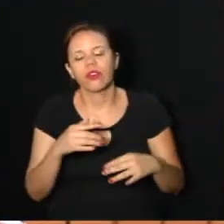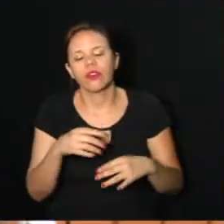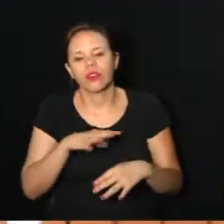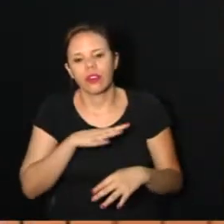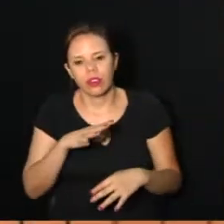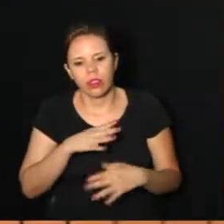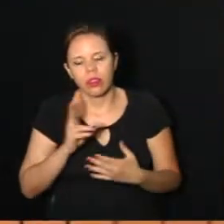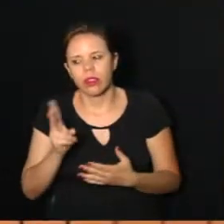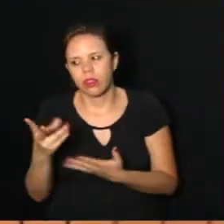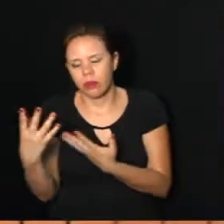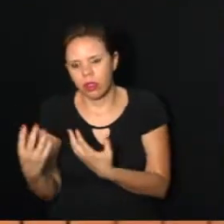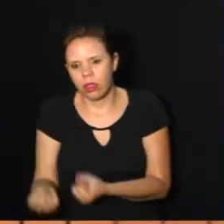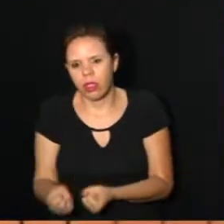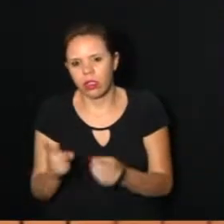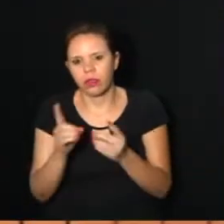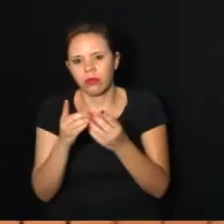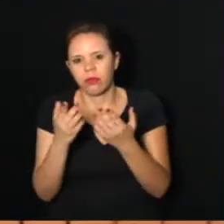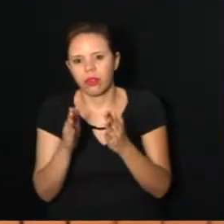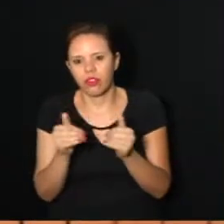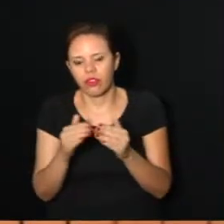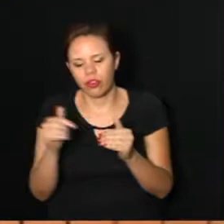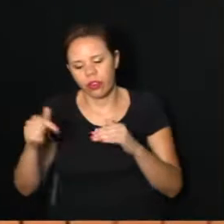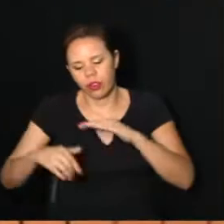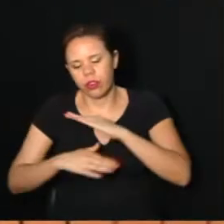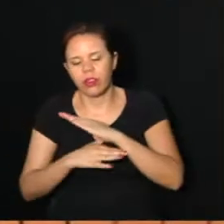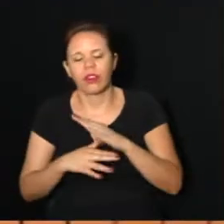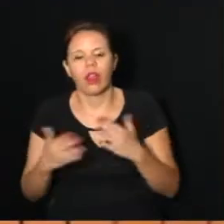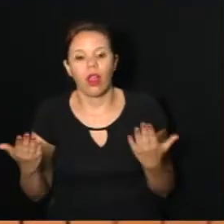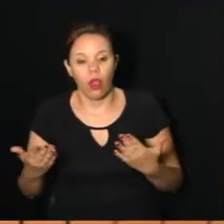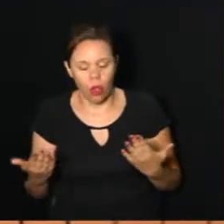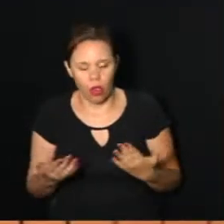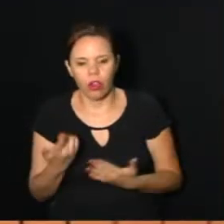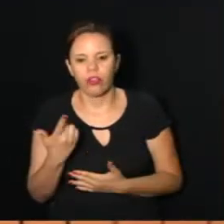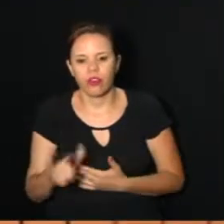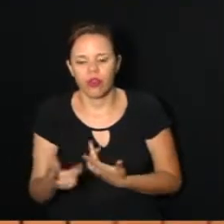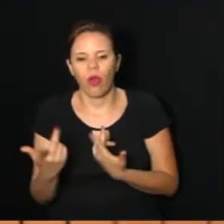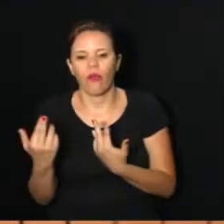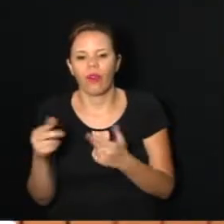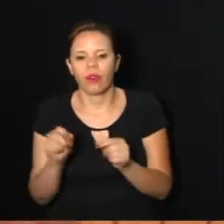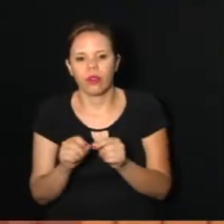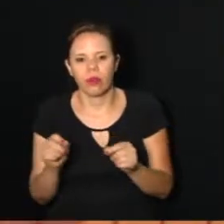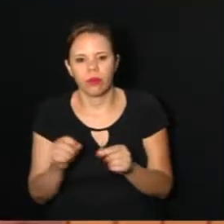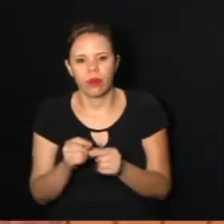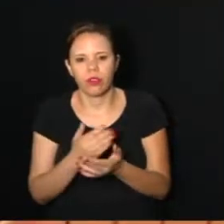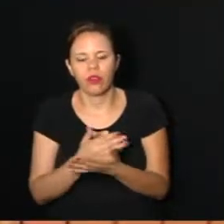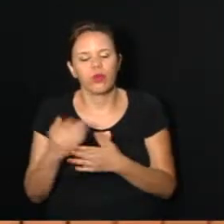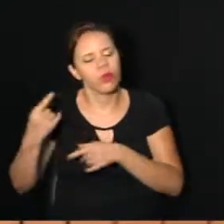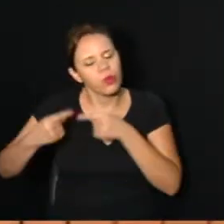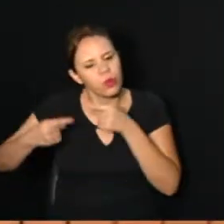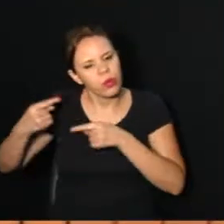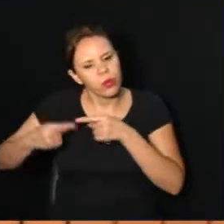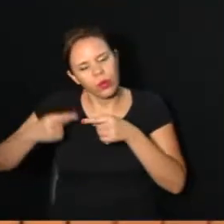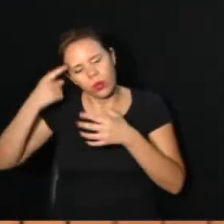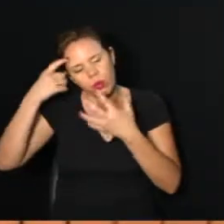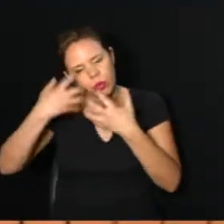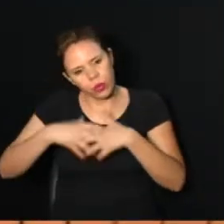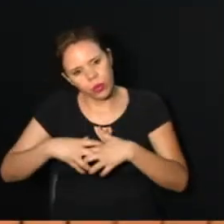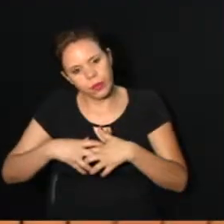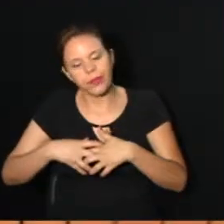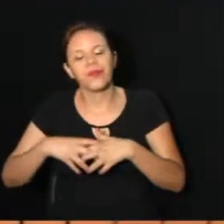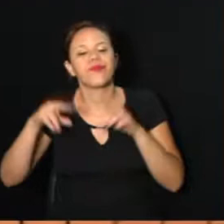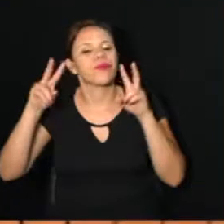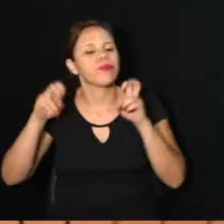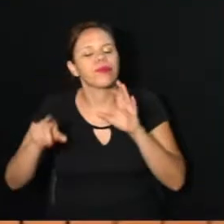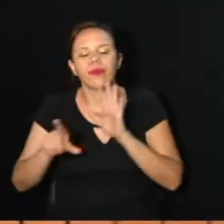atende sempre os pedidos dessa casa, e não foi diferente dessa vez, para que possamos iniciar uma discussão, uma reflexão sobre